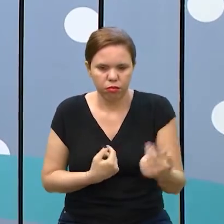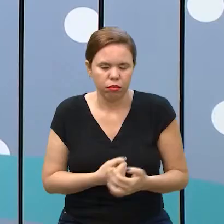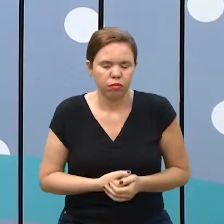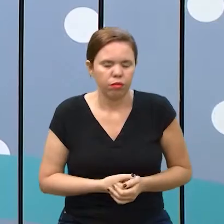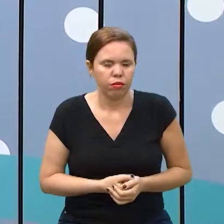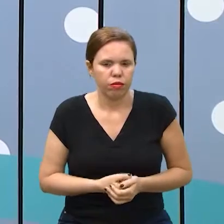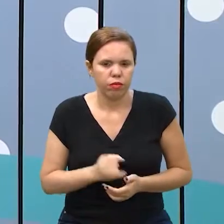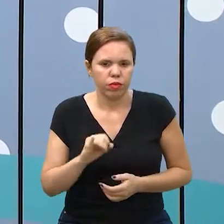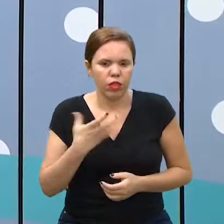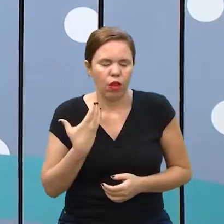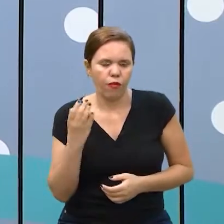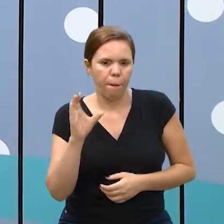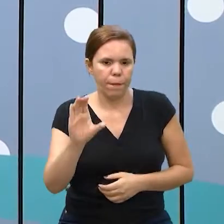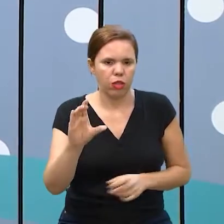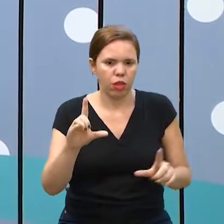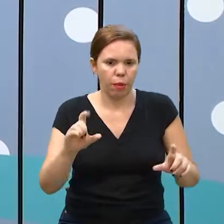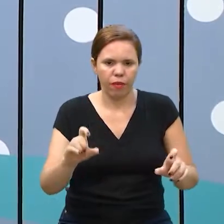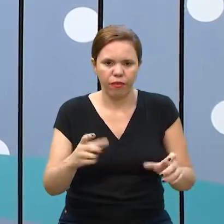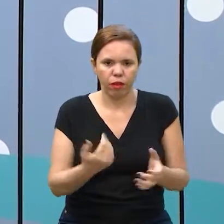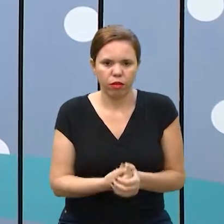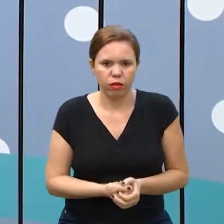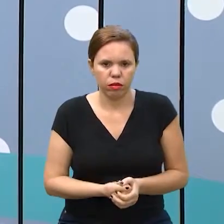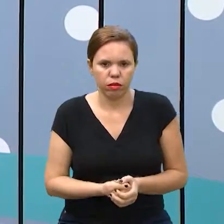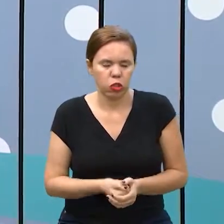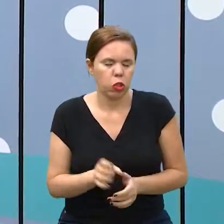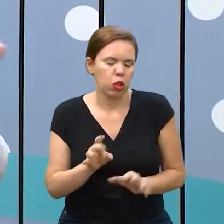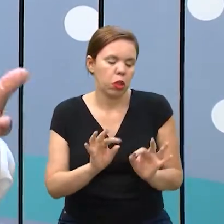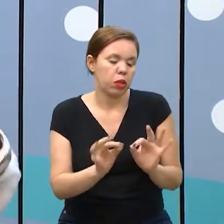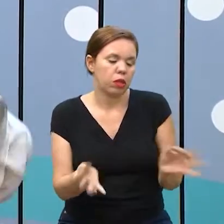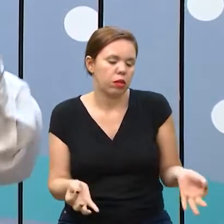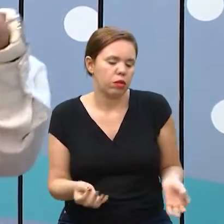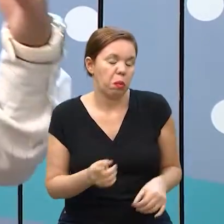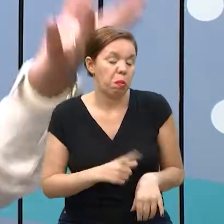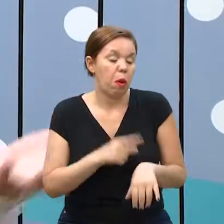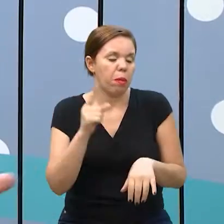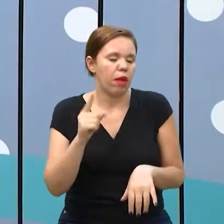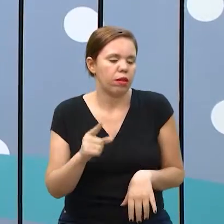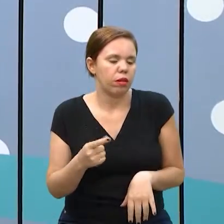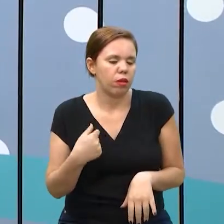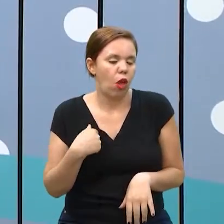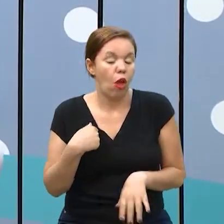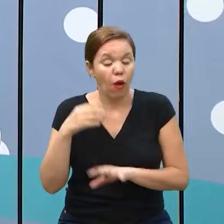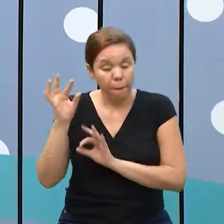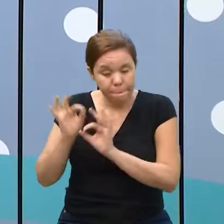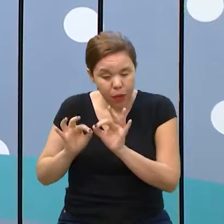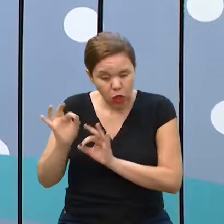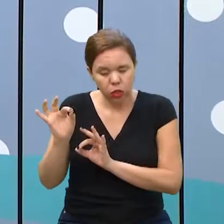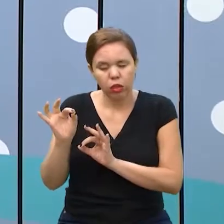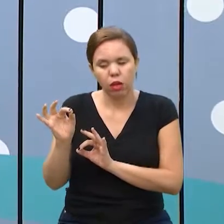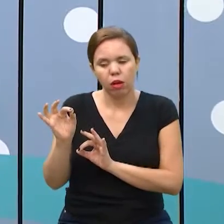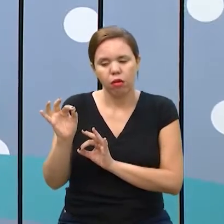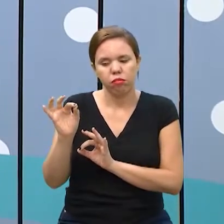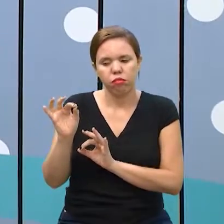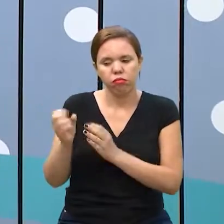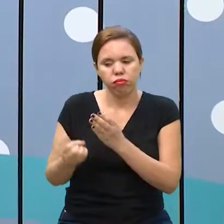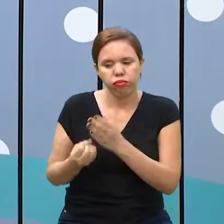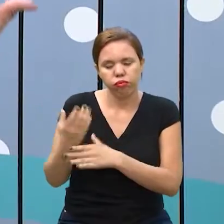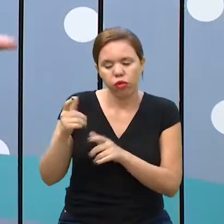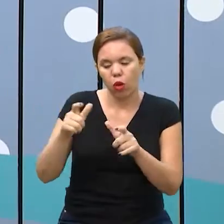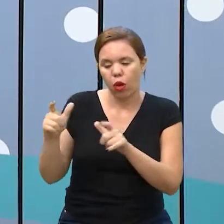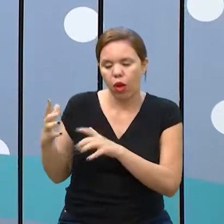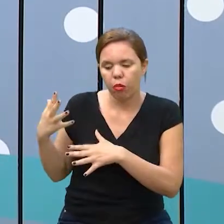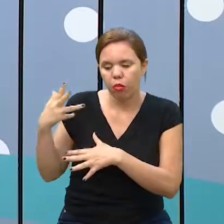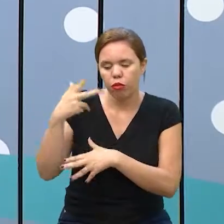comigo. Então, se eu vou postar uma foto, eu não vou postar uma foto simplesmente no momento que eu vou produzi-la, eu vou criar